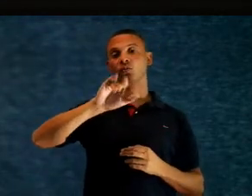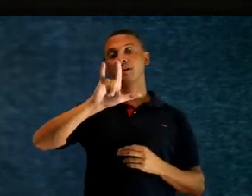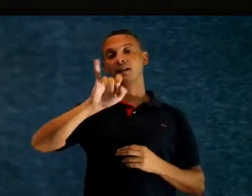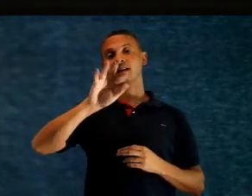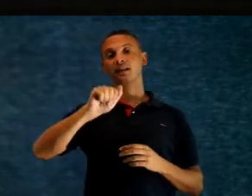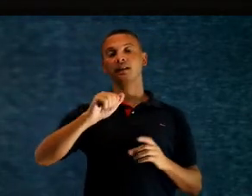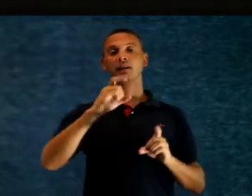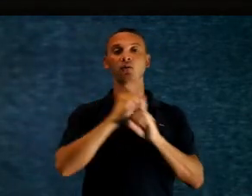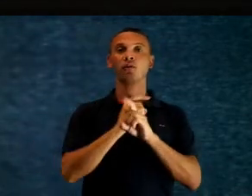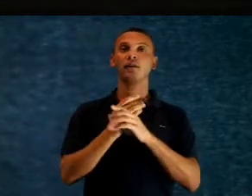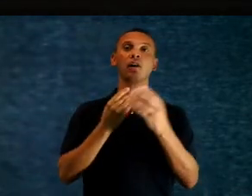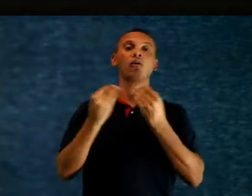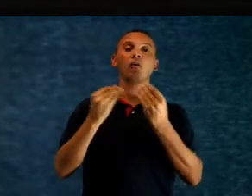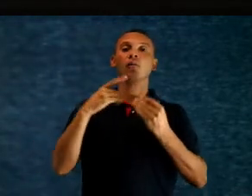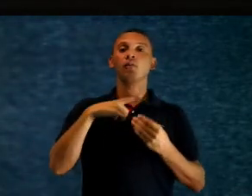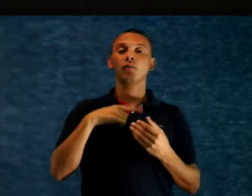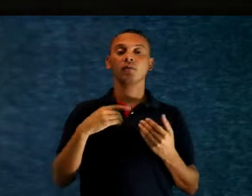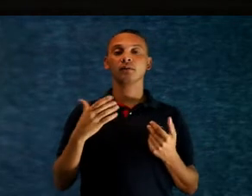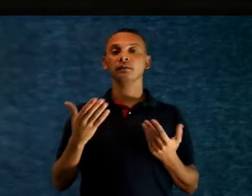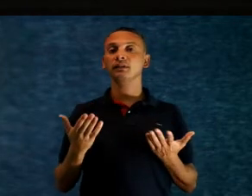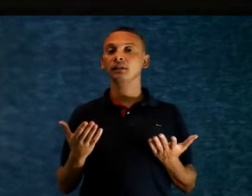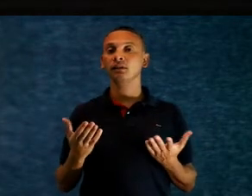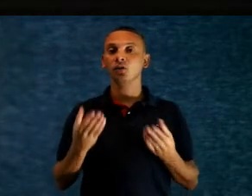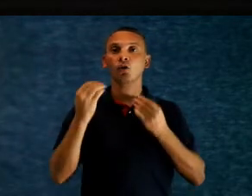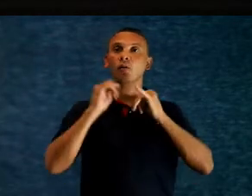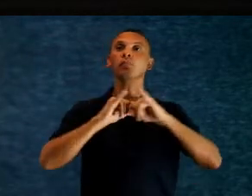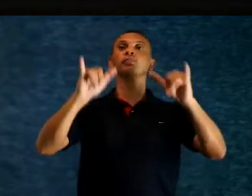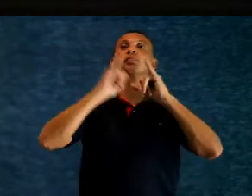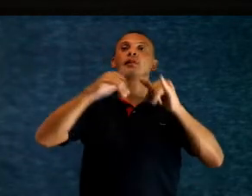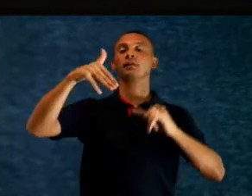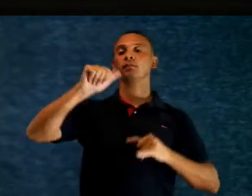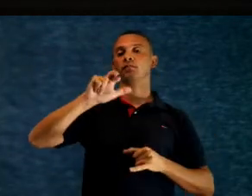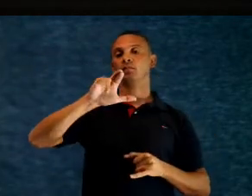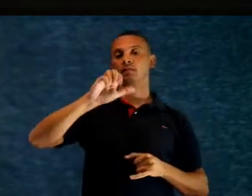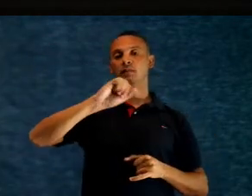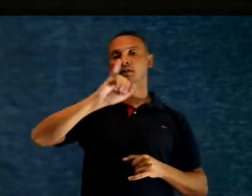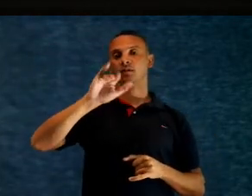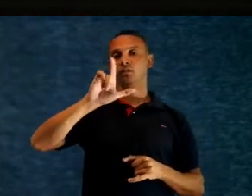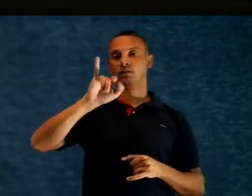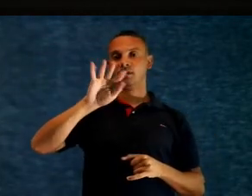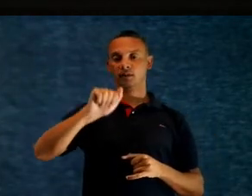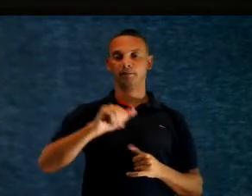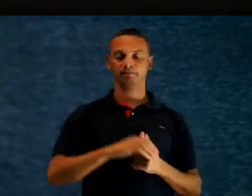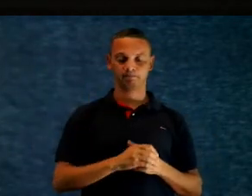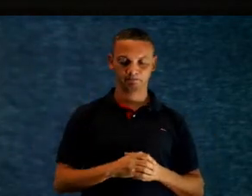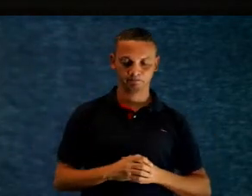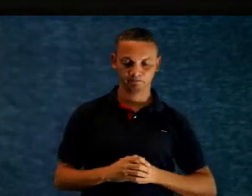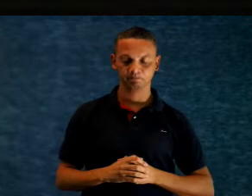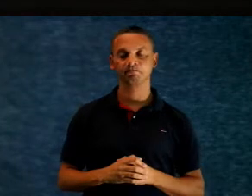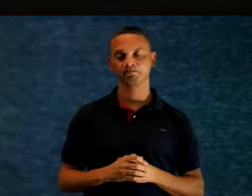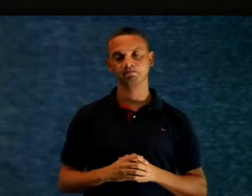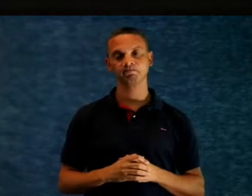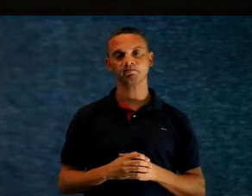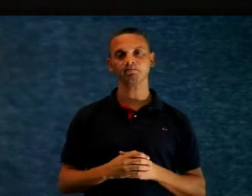A Maria Julieta, em termos de livros, ela publicou pouco. São 2 volumes de crônicas,